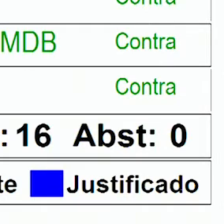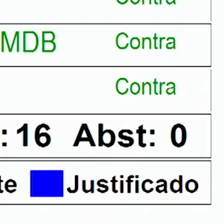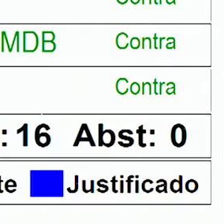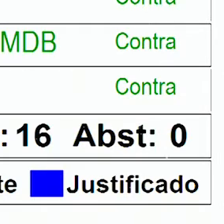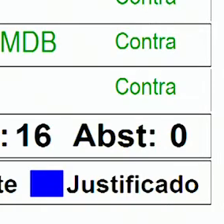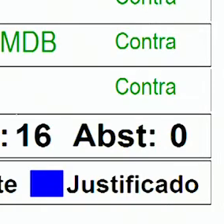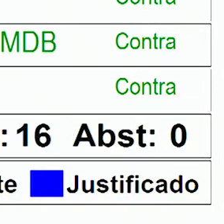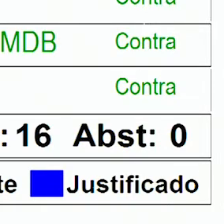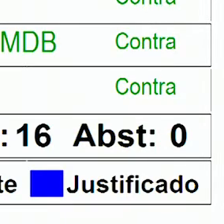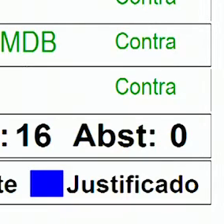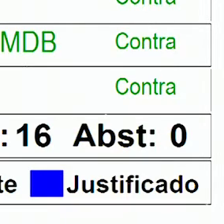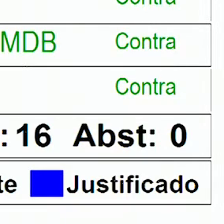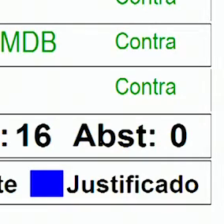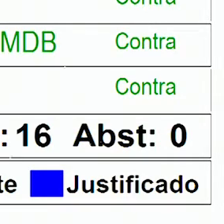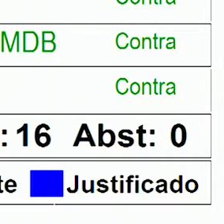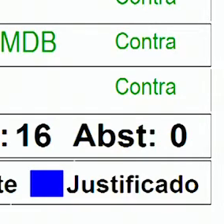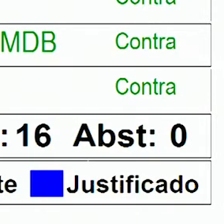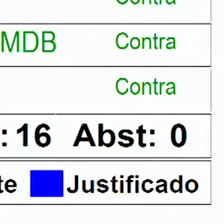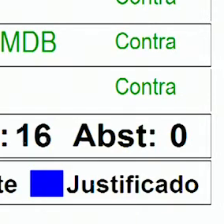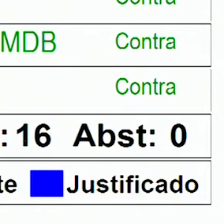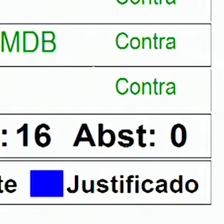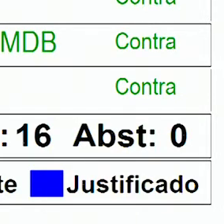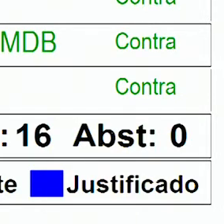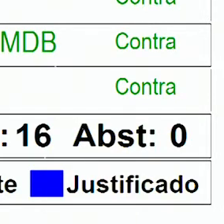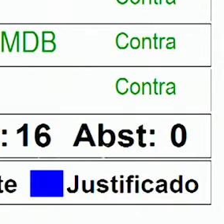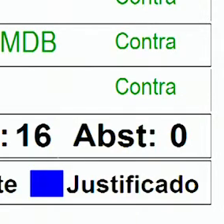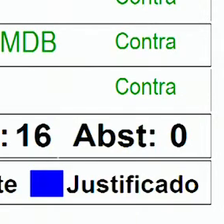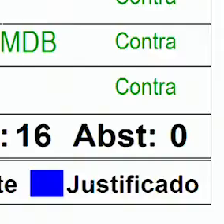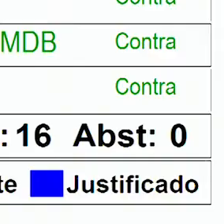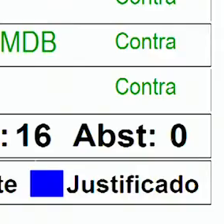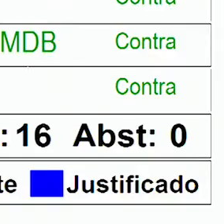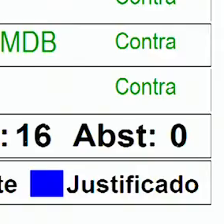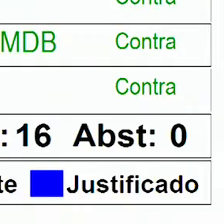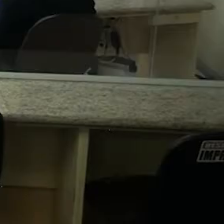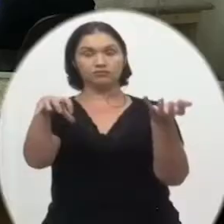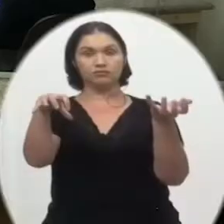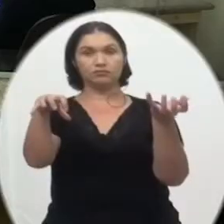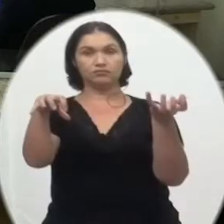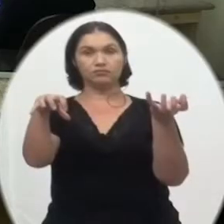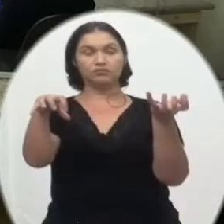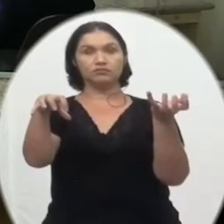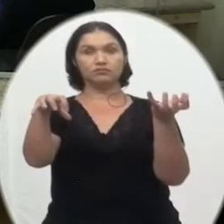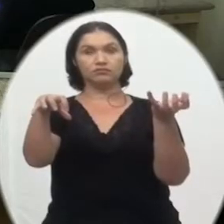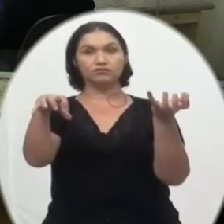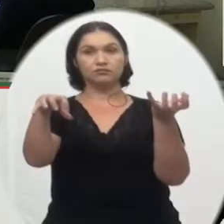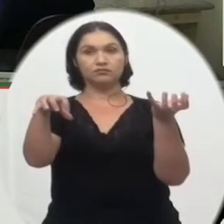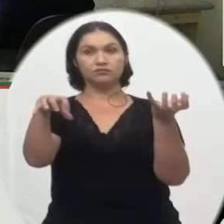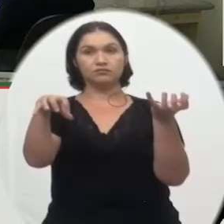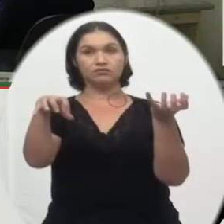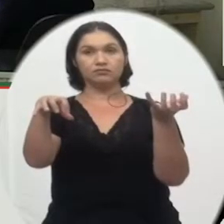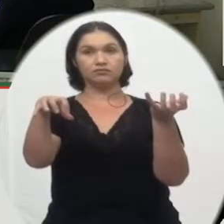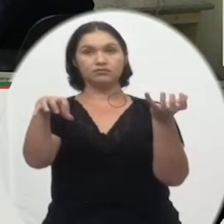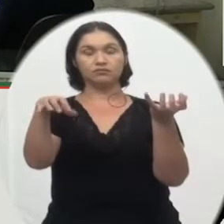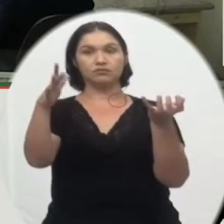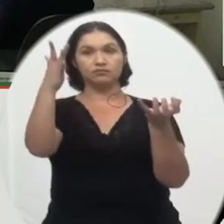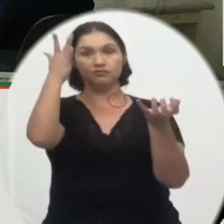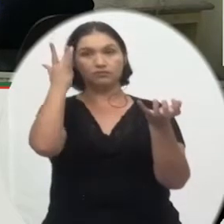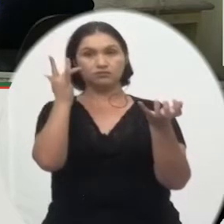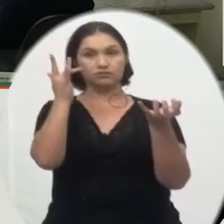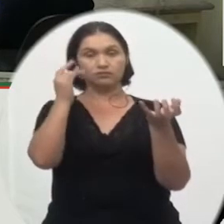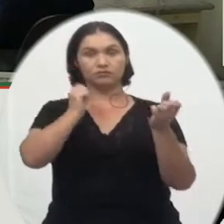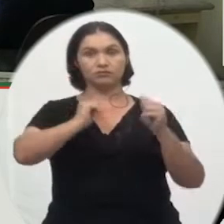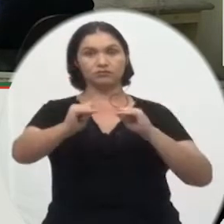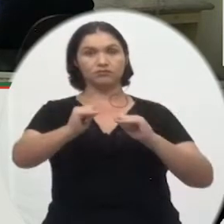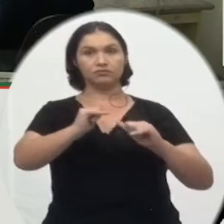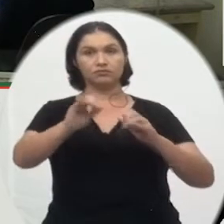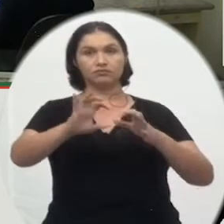Vereadores, uma informação muito importante acabo de receber de Brasília neste momento, tá? Vai estar no Diário Oficial amanhã a